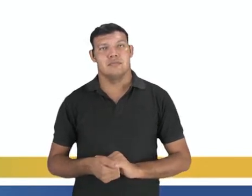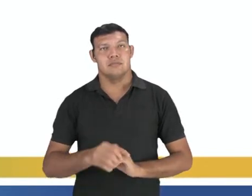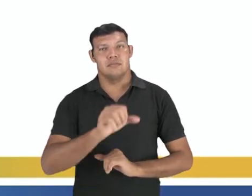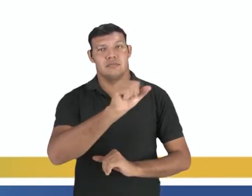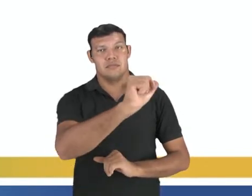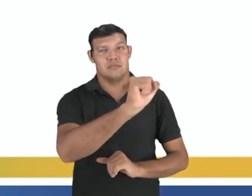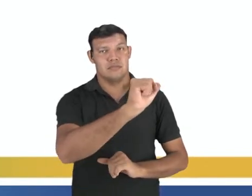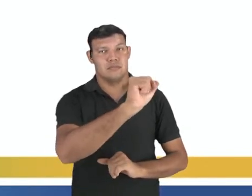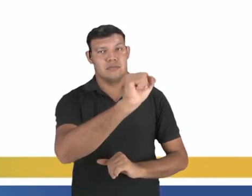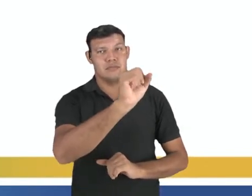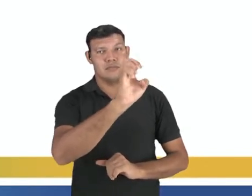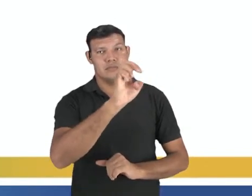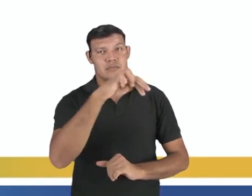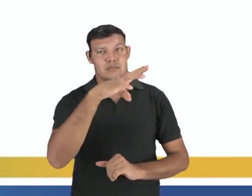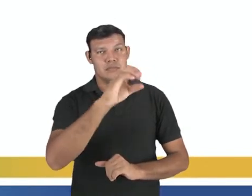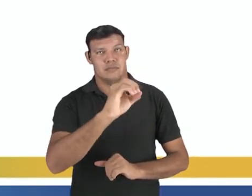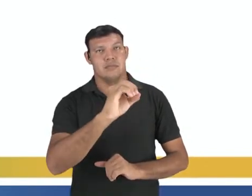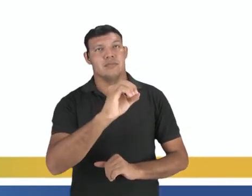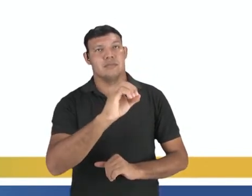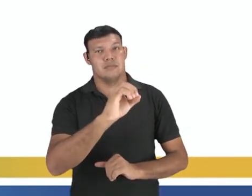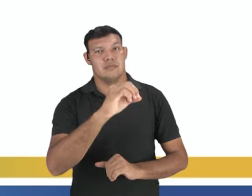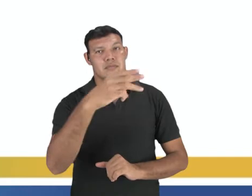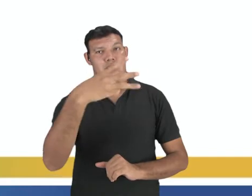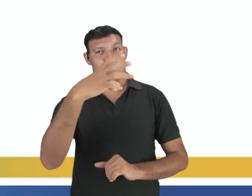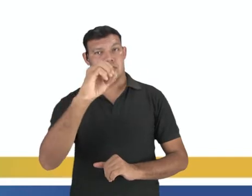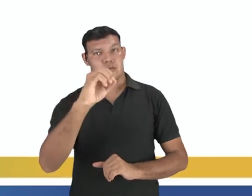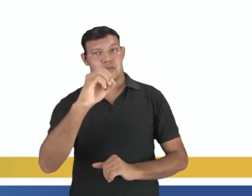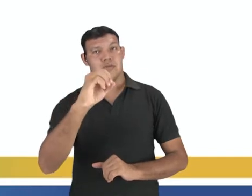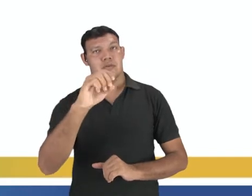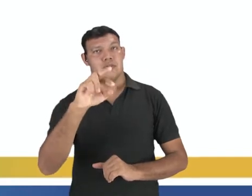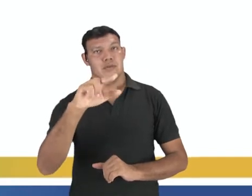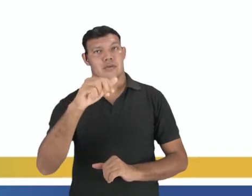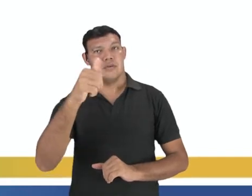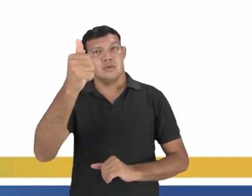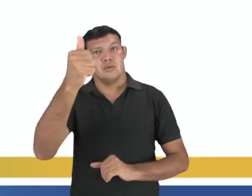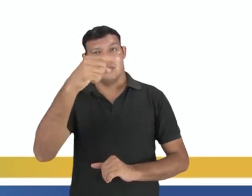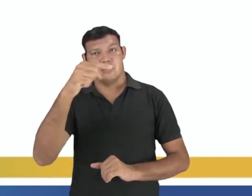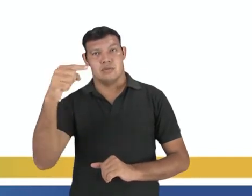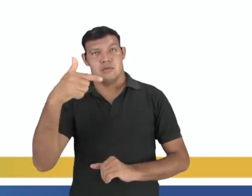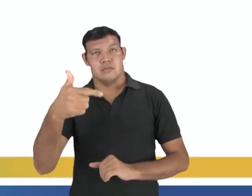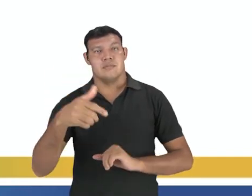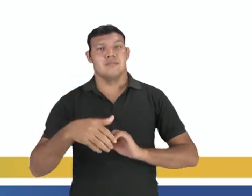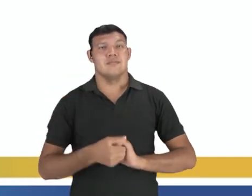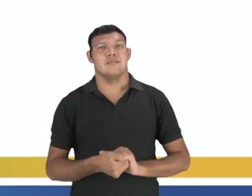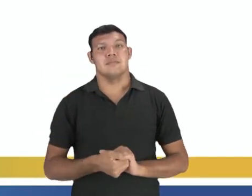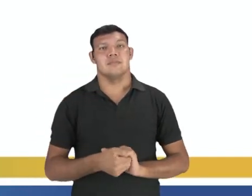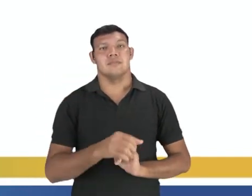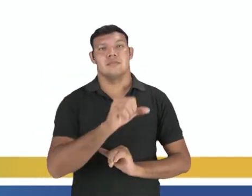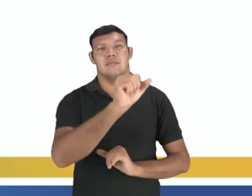de 30 aí é igual a meio. E o seno de 60?